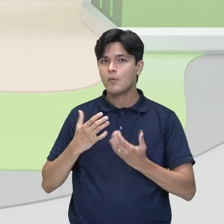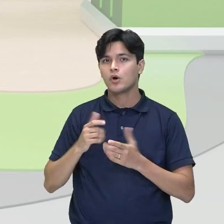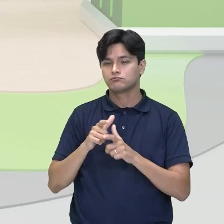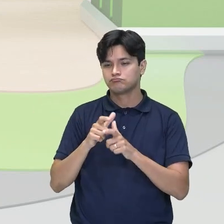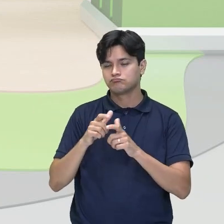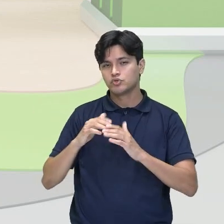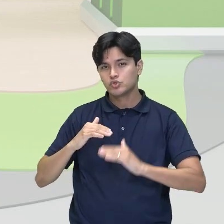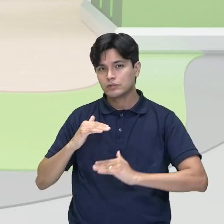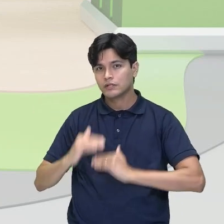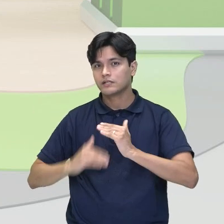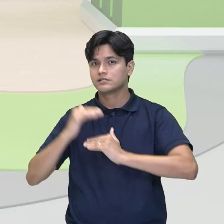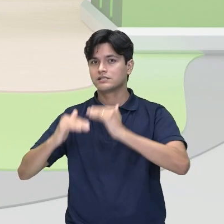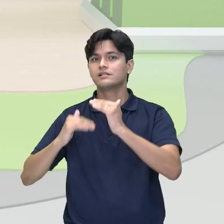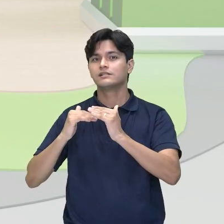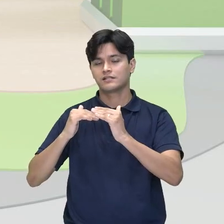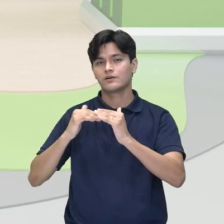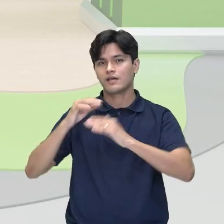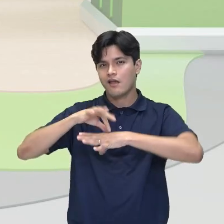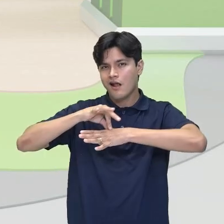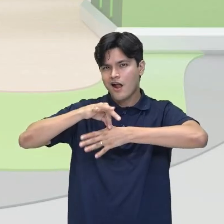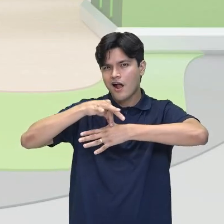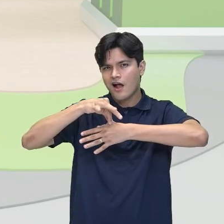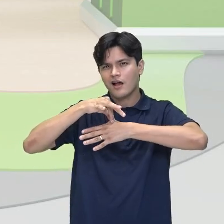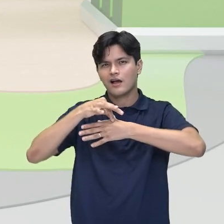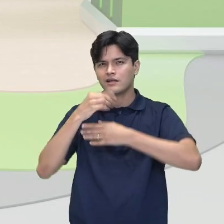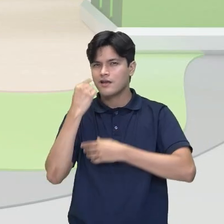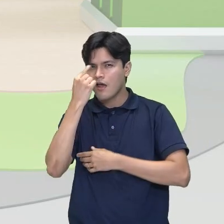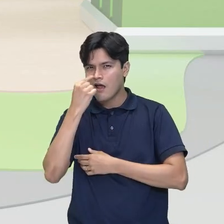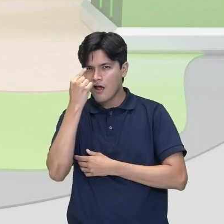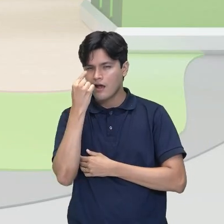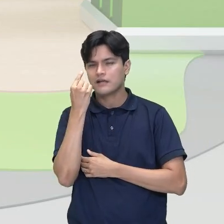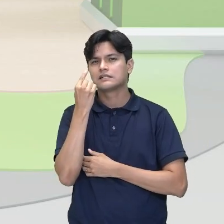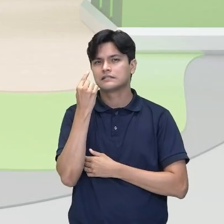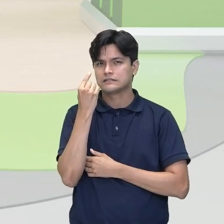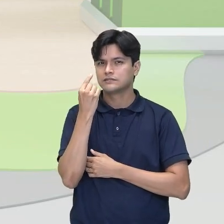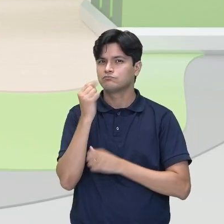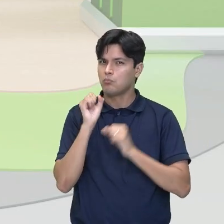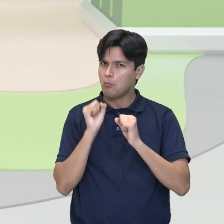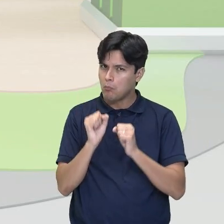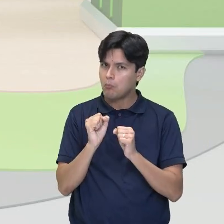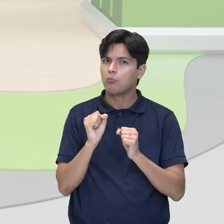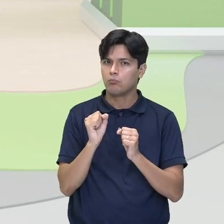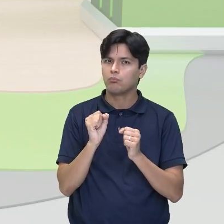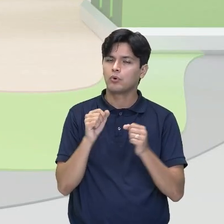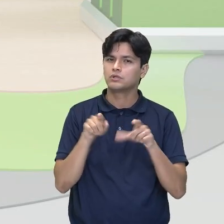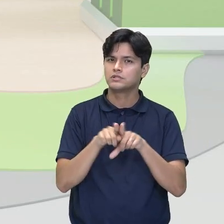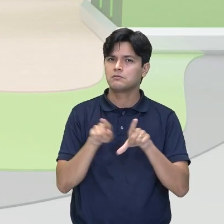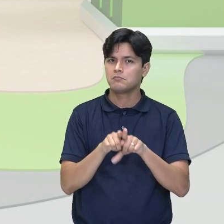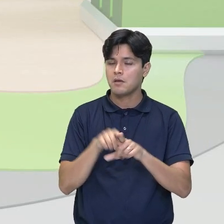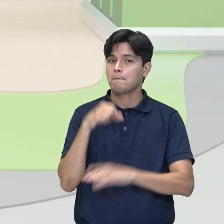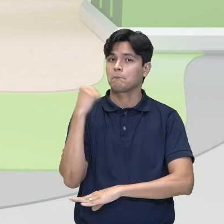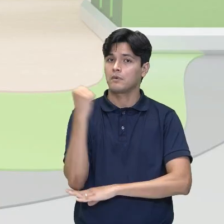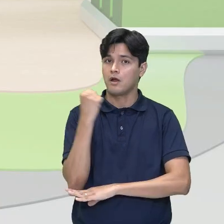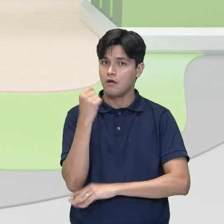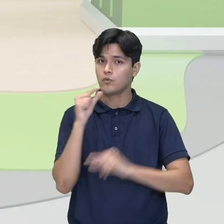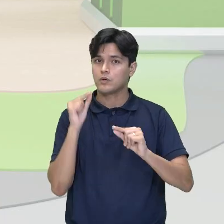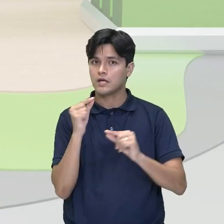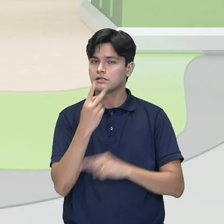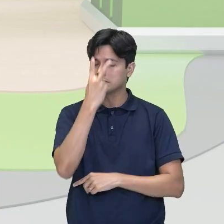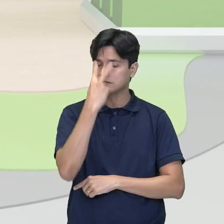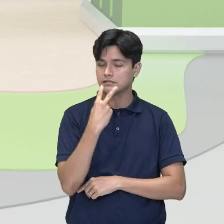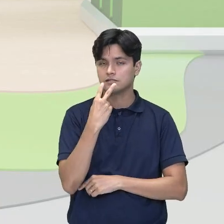causar cegueira. Nossa, professora, sim, viram aí? Tudo isso, e na